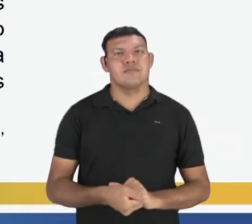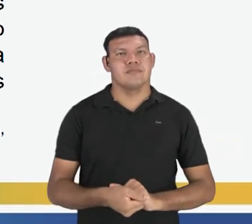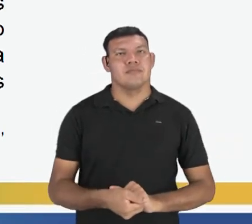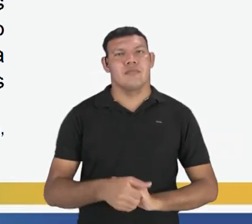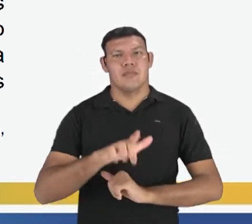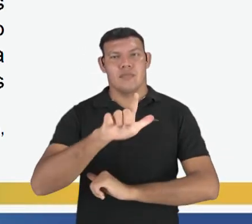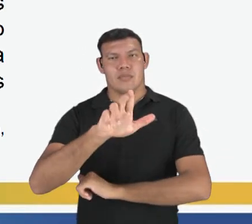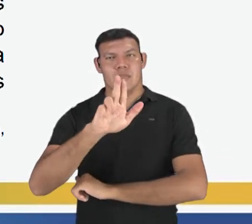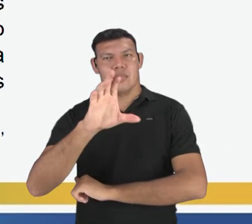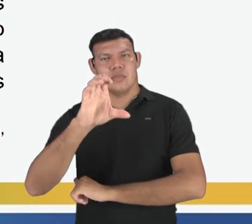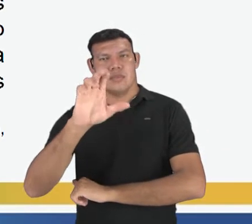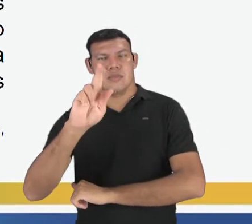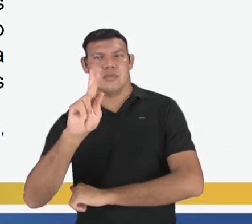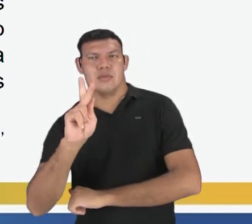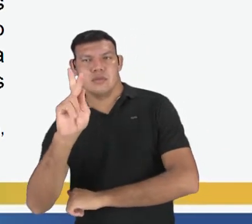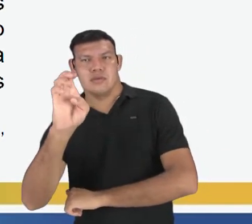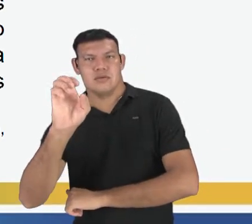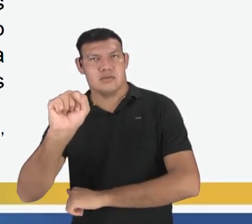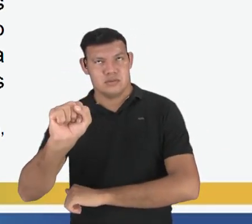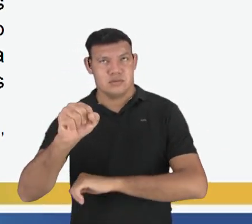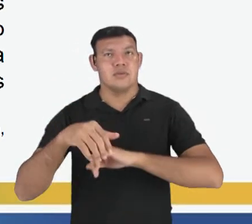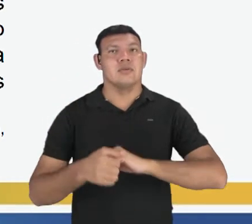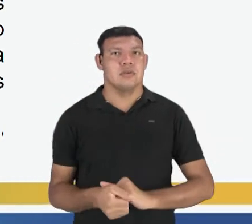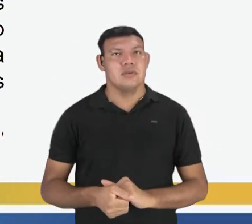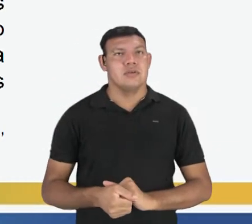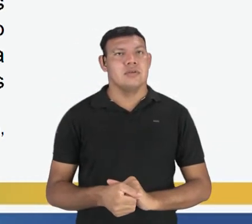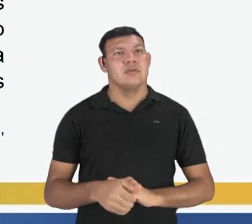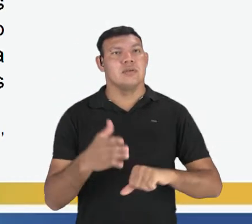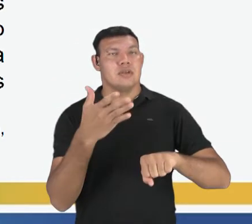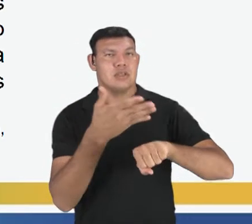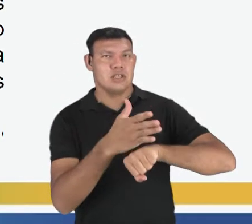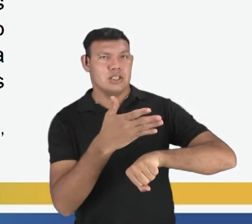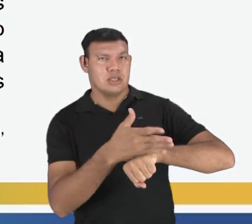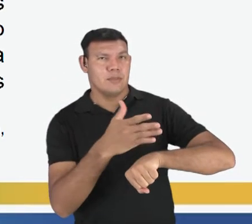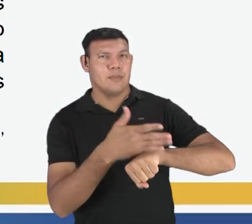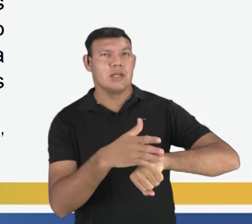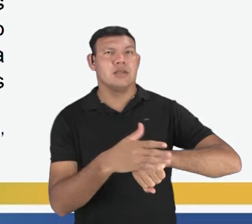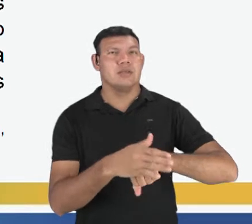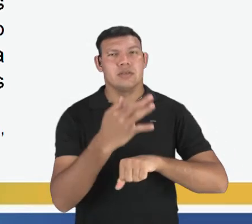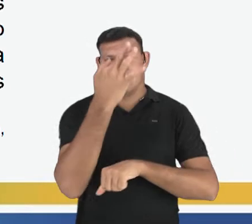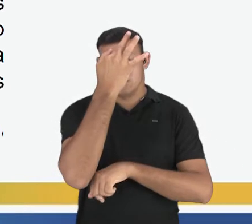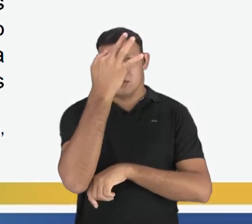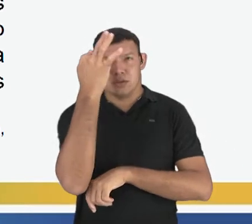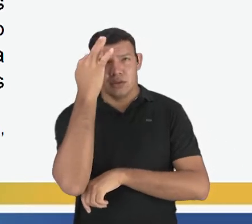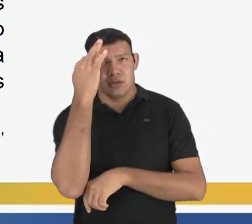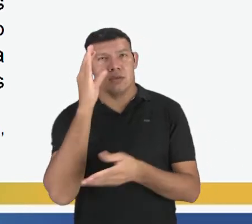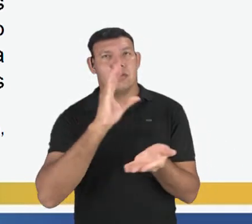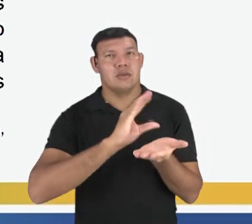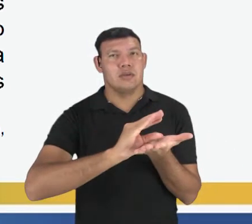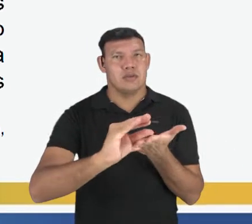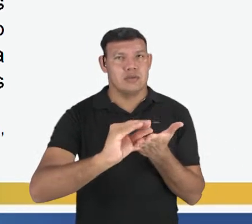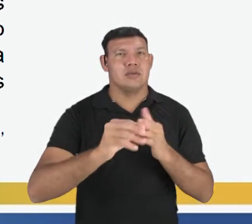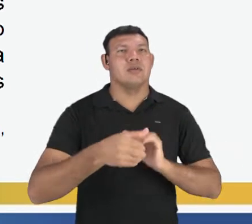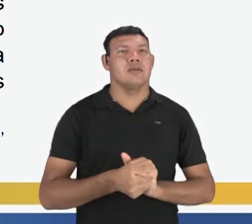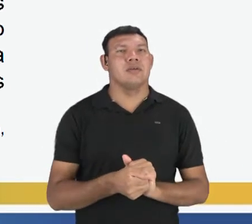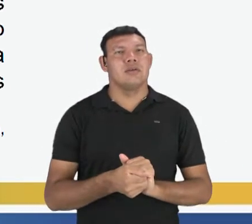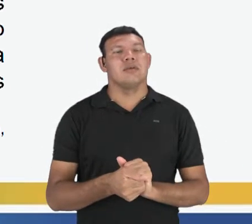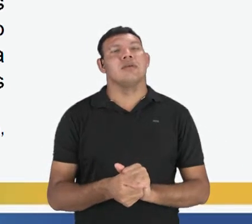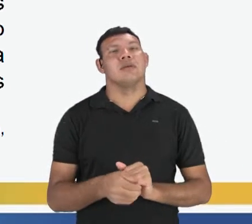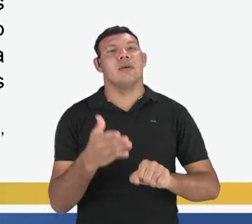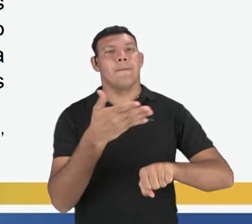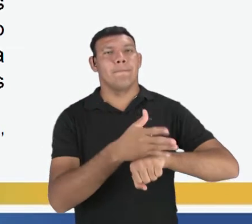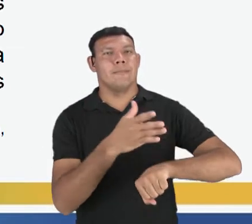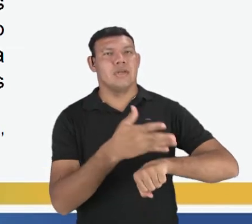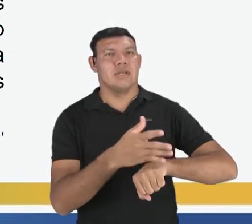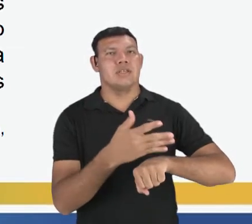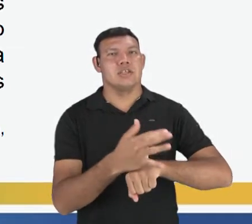Lucchesi, 2099, o exercício filosofar proposto por ele, no capítulo denominado Exercício